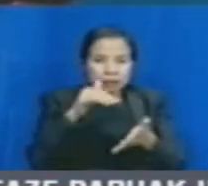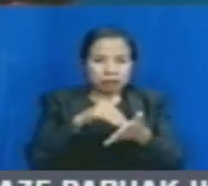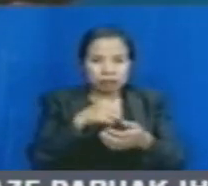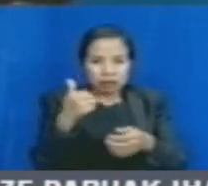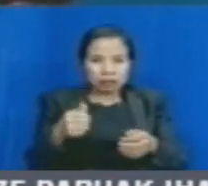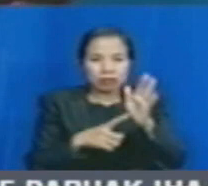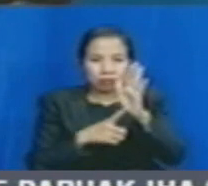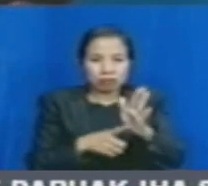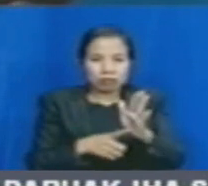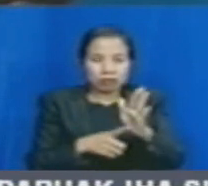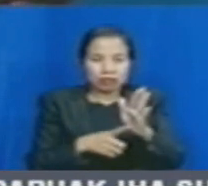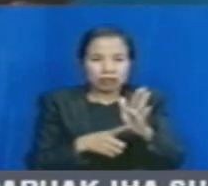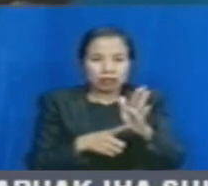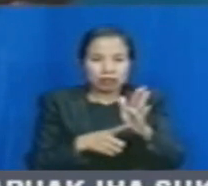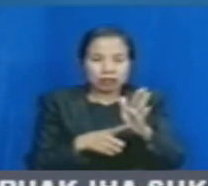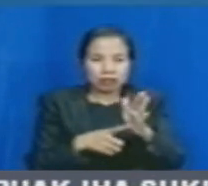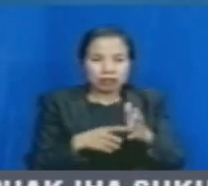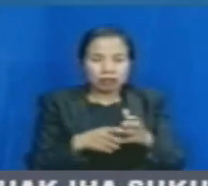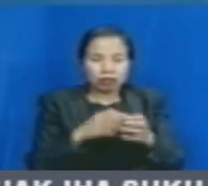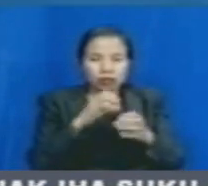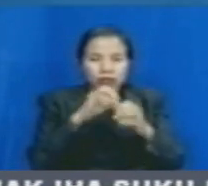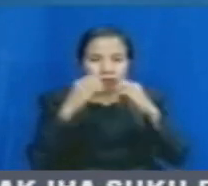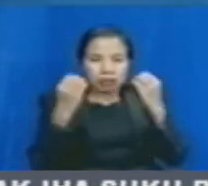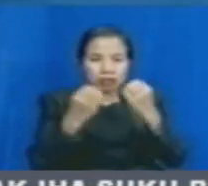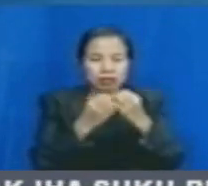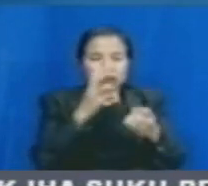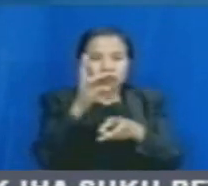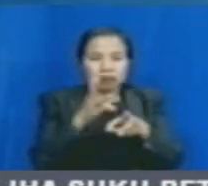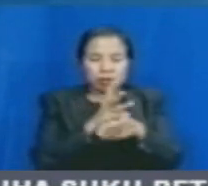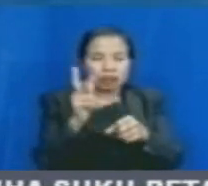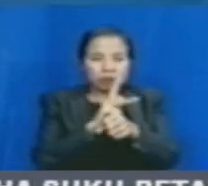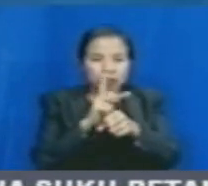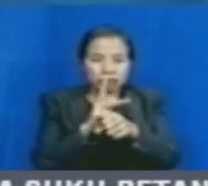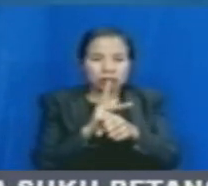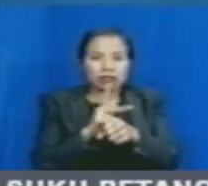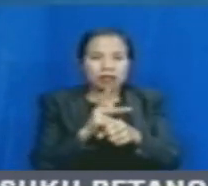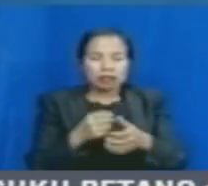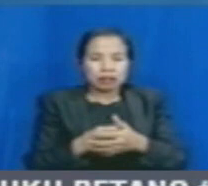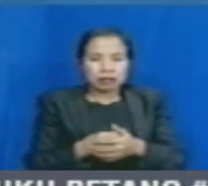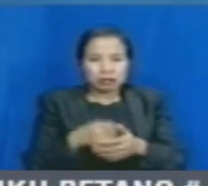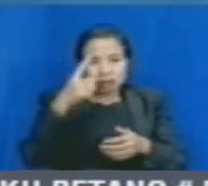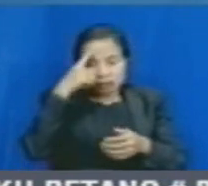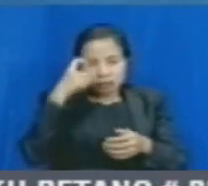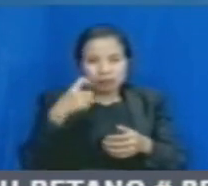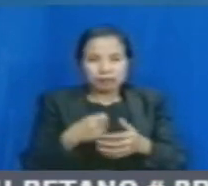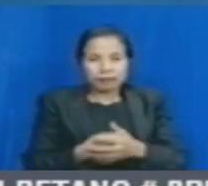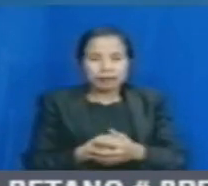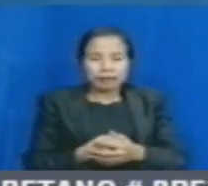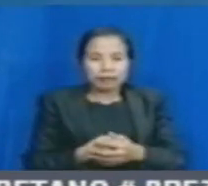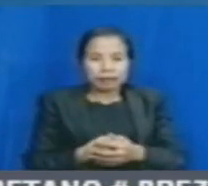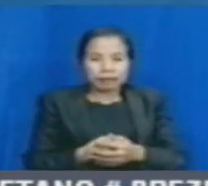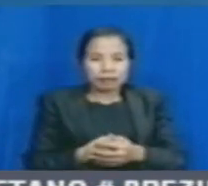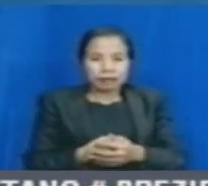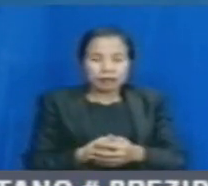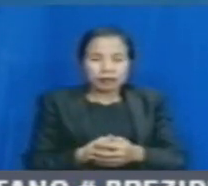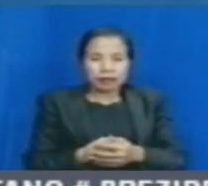kata Organização Mundial de Comércio né só beneficiária da organização ser nebe makasosia iha zigeseti